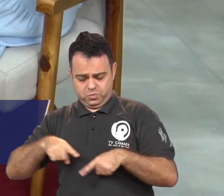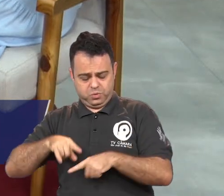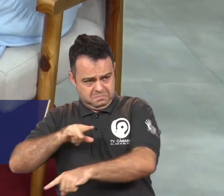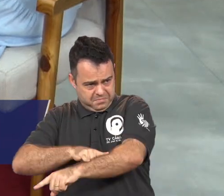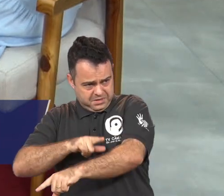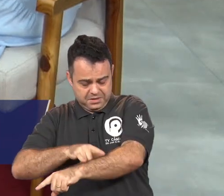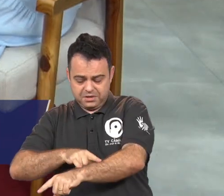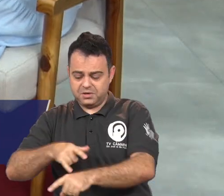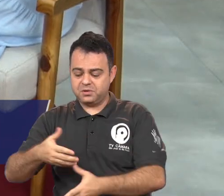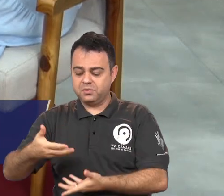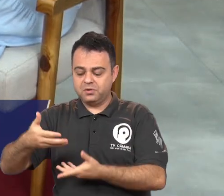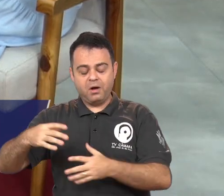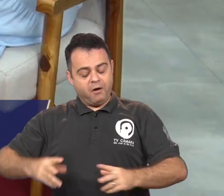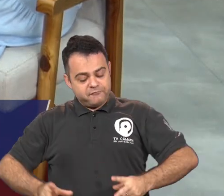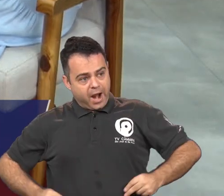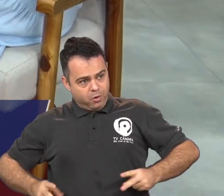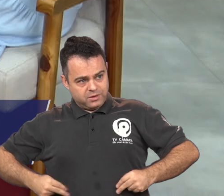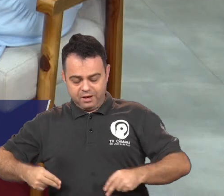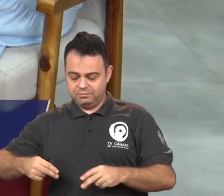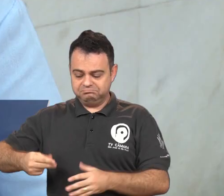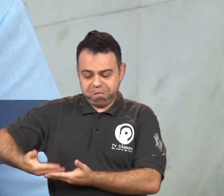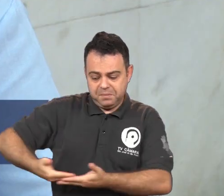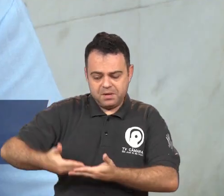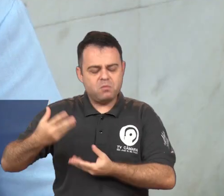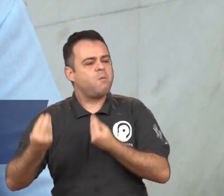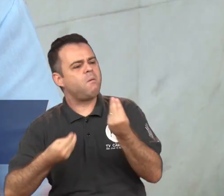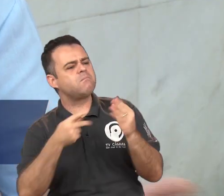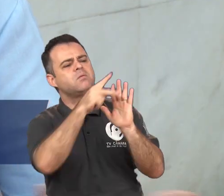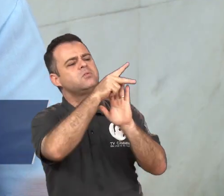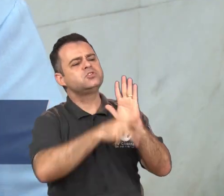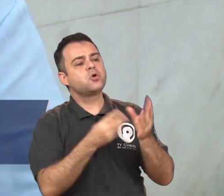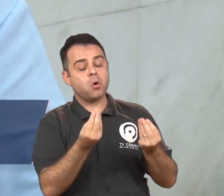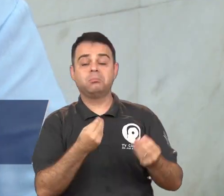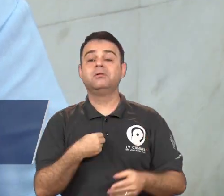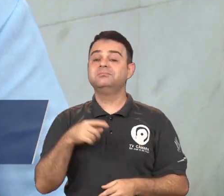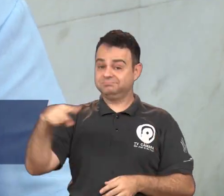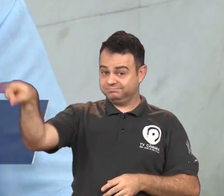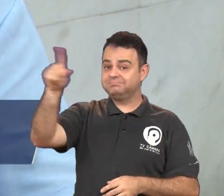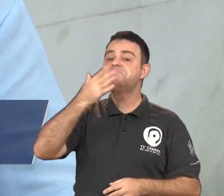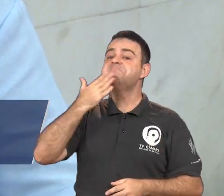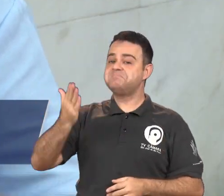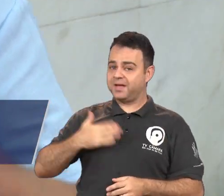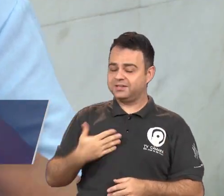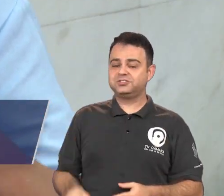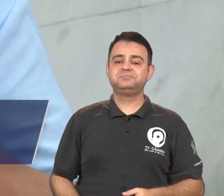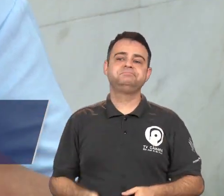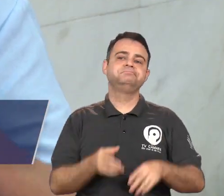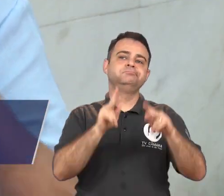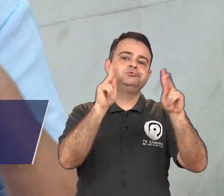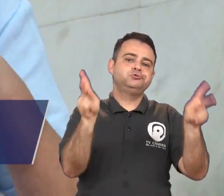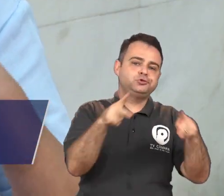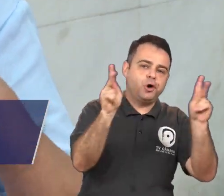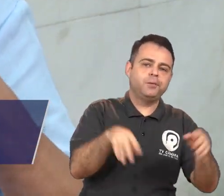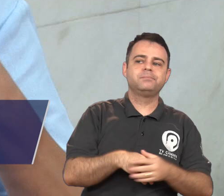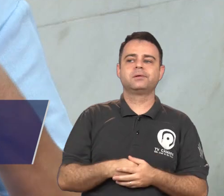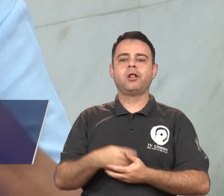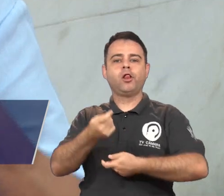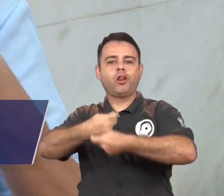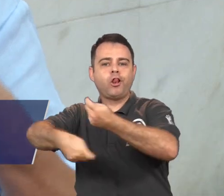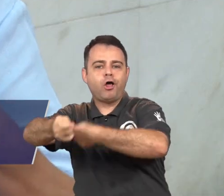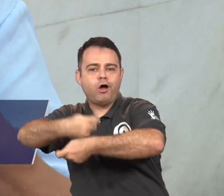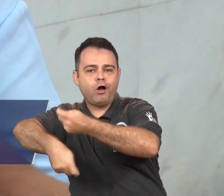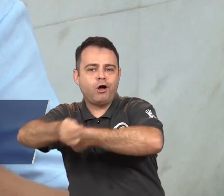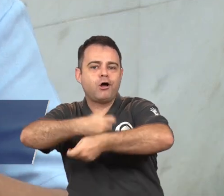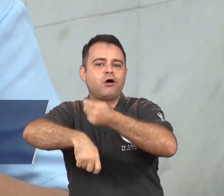tal, porque é interessante. Então, hoje nós temos shoppings, lojas que têm a mesma dimensão